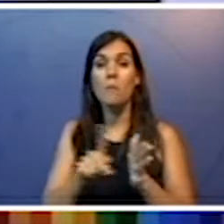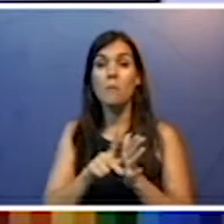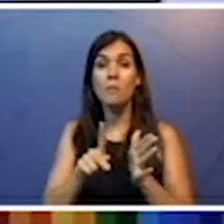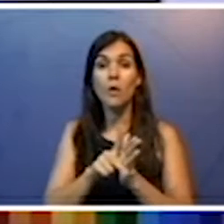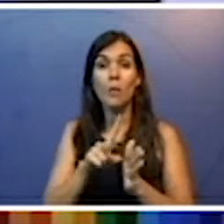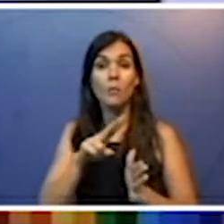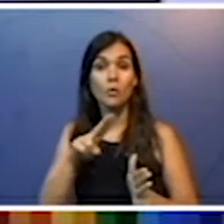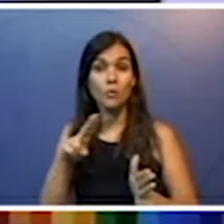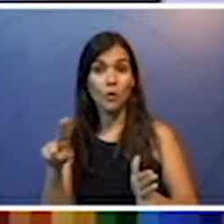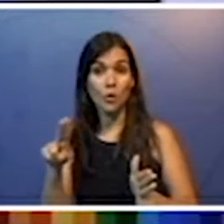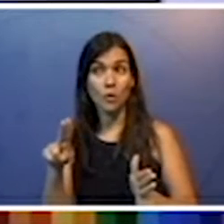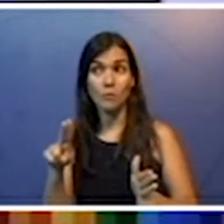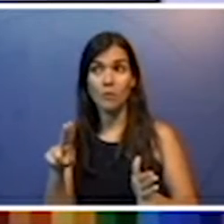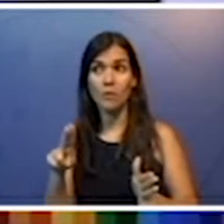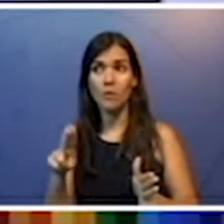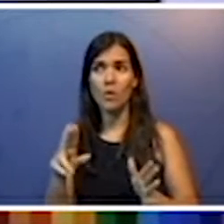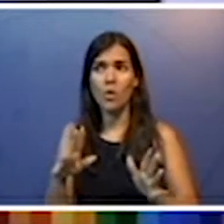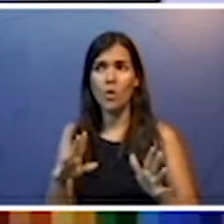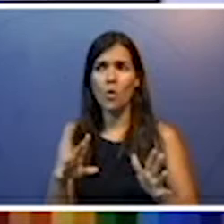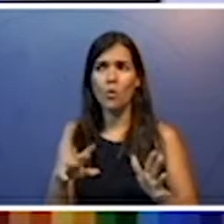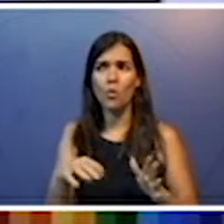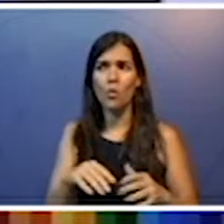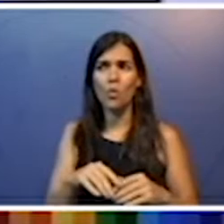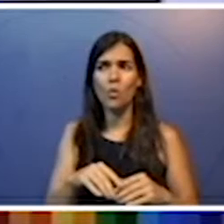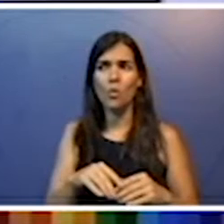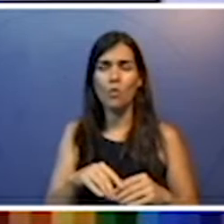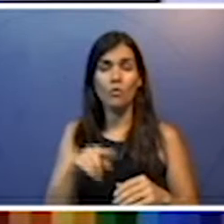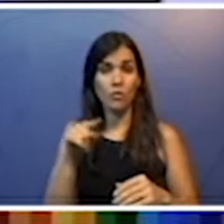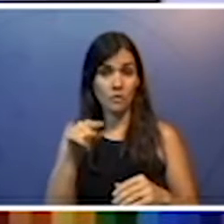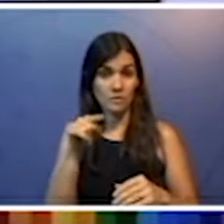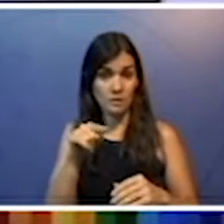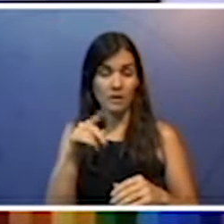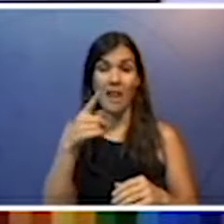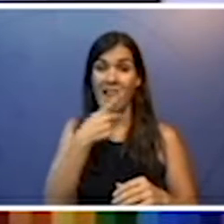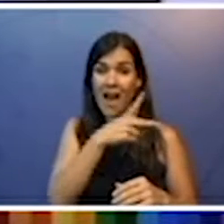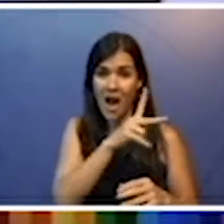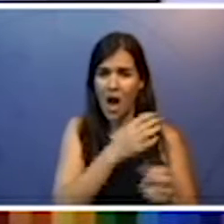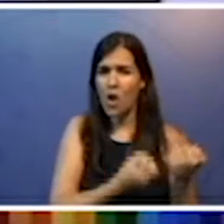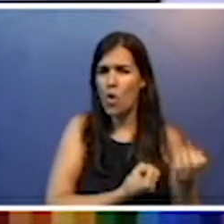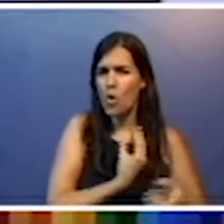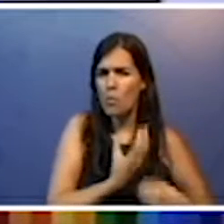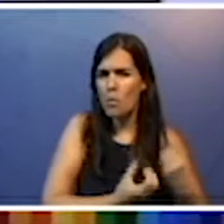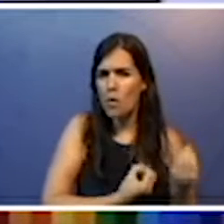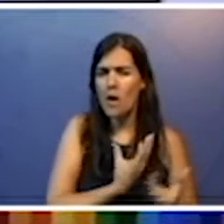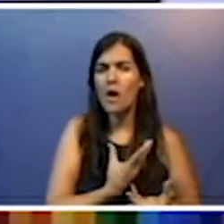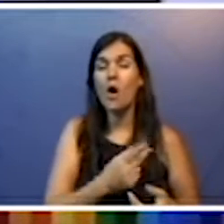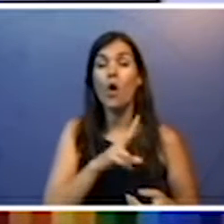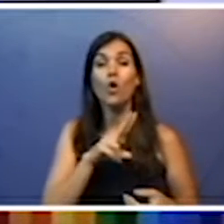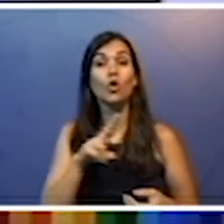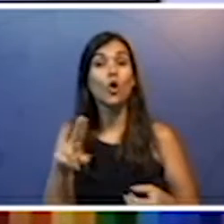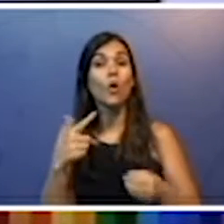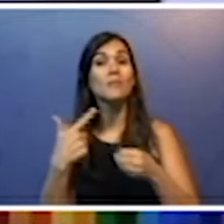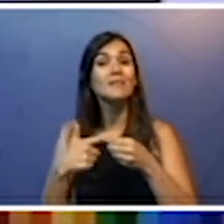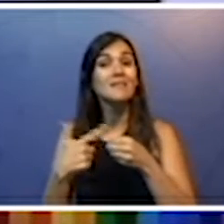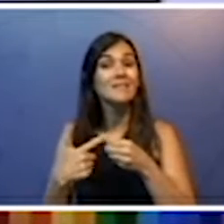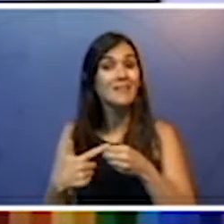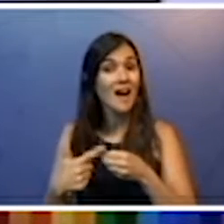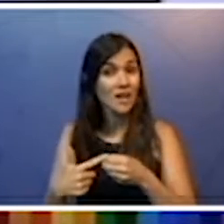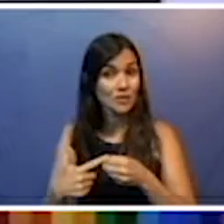copiou nomeiam? Lá, especificamente no poema, tá falando do nome de cidades,